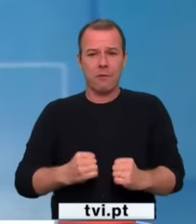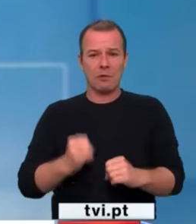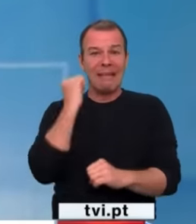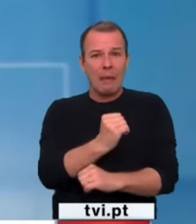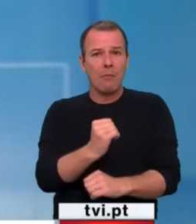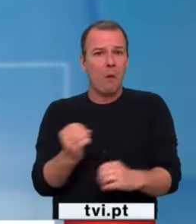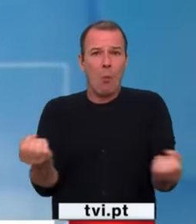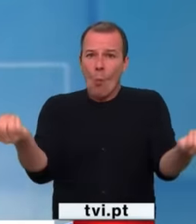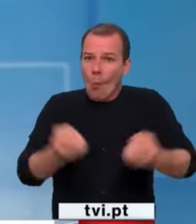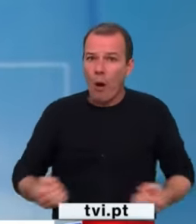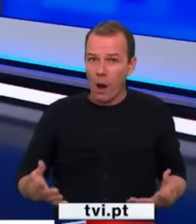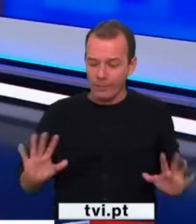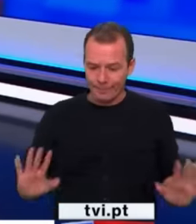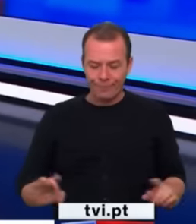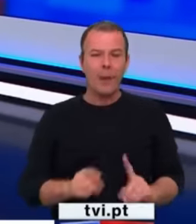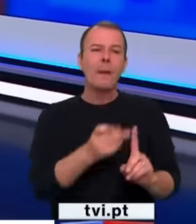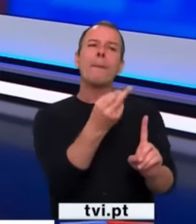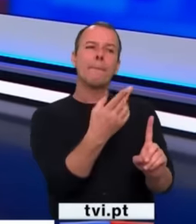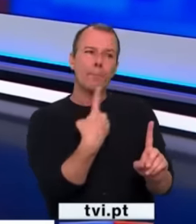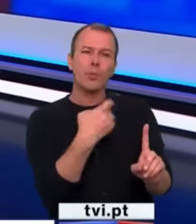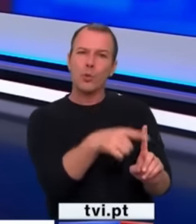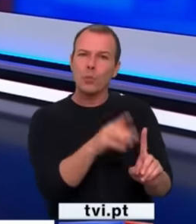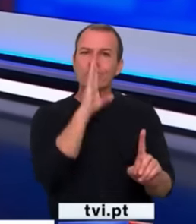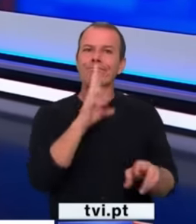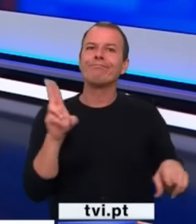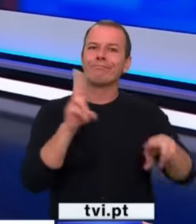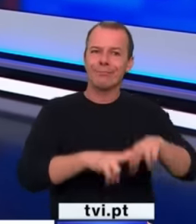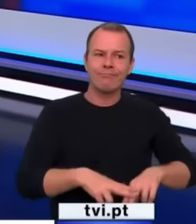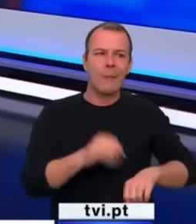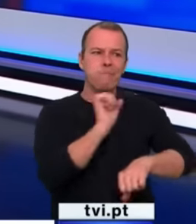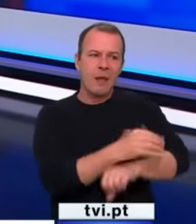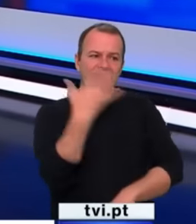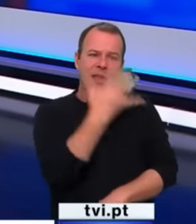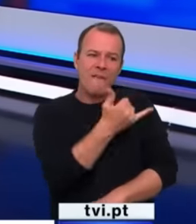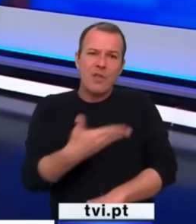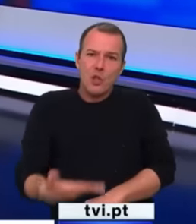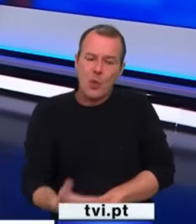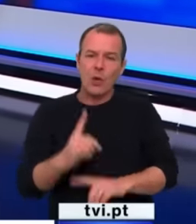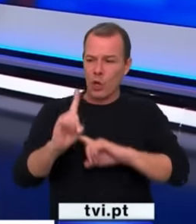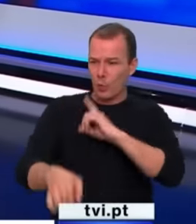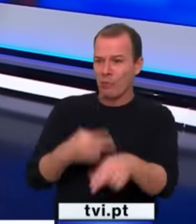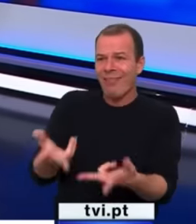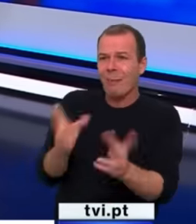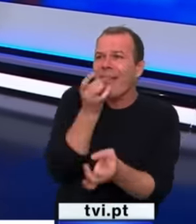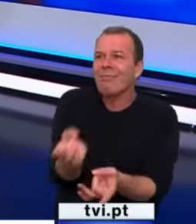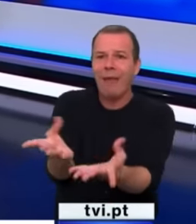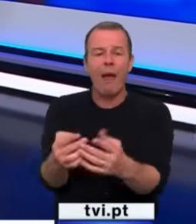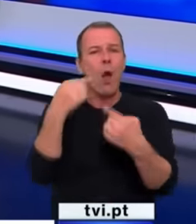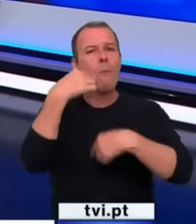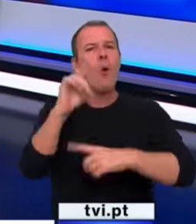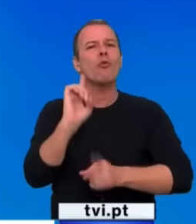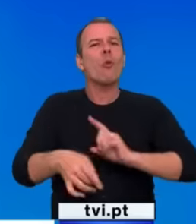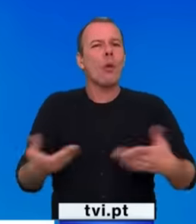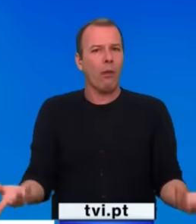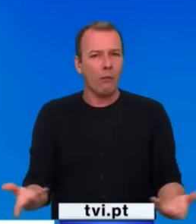crime. Pedro Nuno Santos, ter arguídos detidos 21 dias para depois saírem em liberdade, revela o quê sobre a justiça